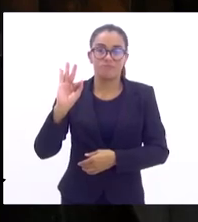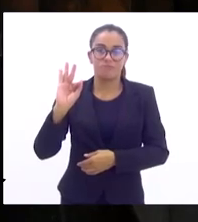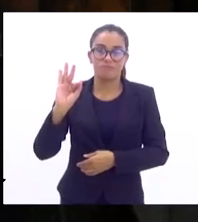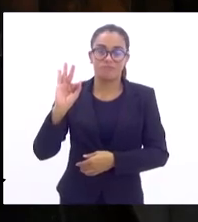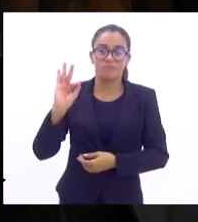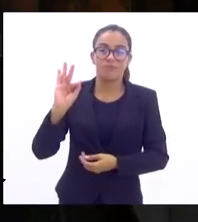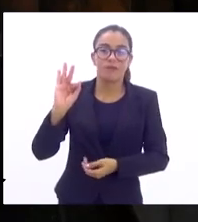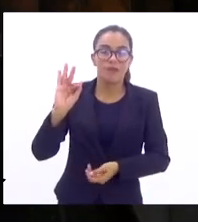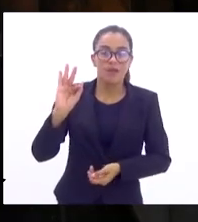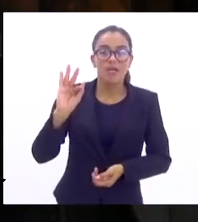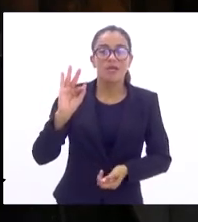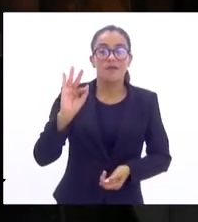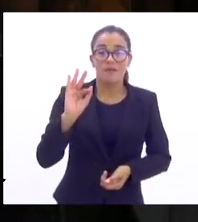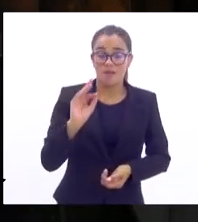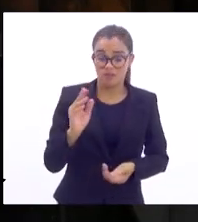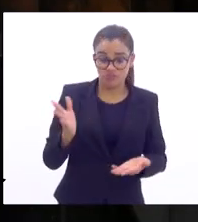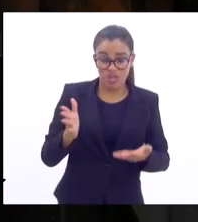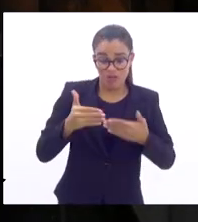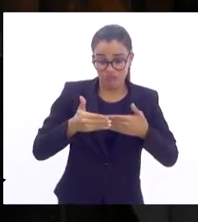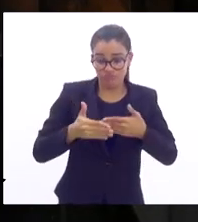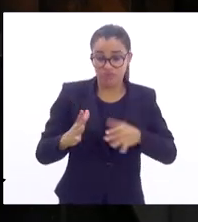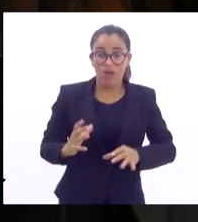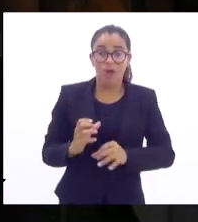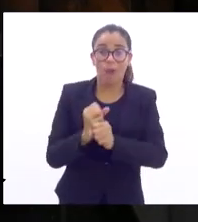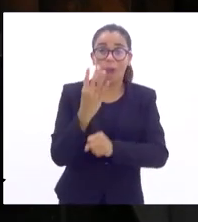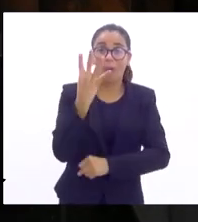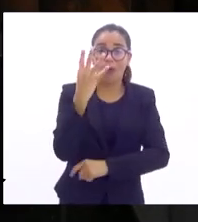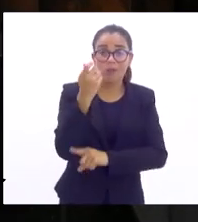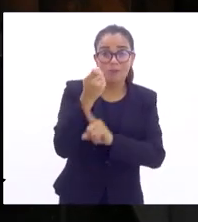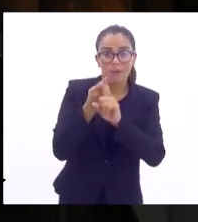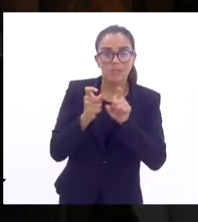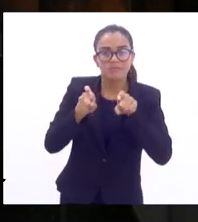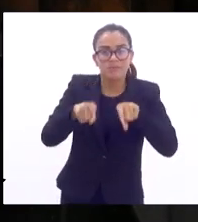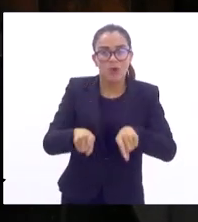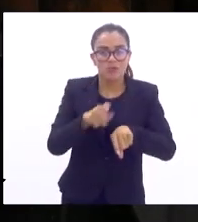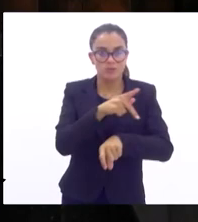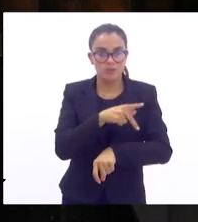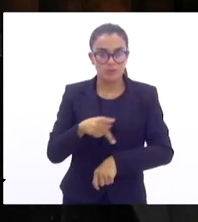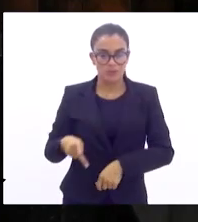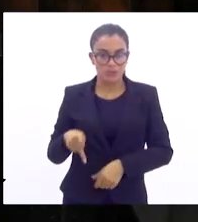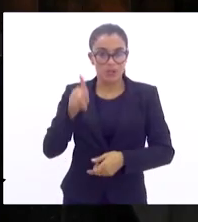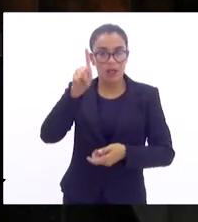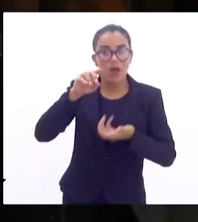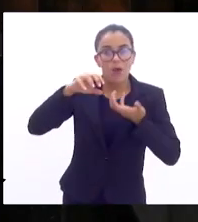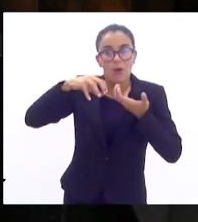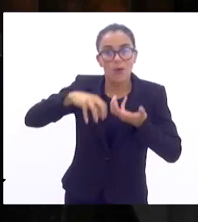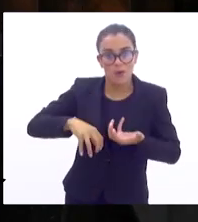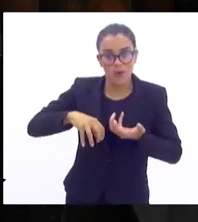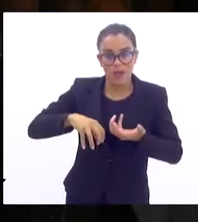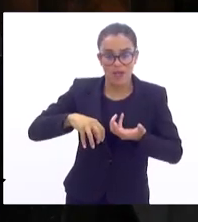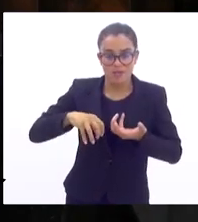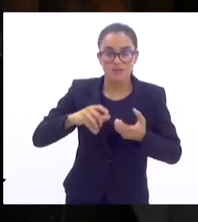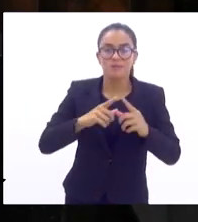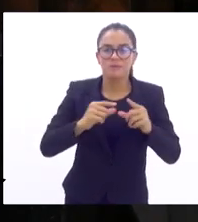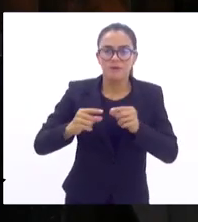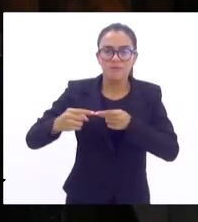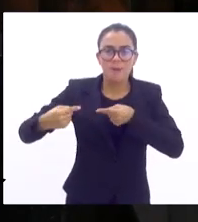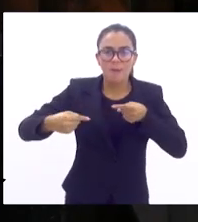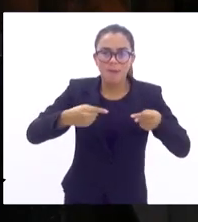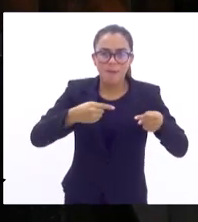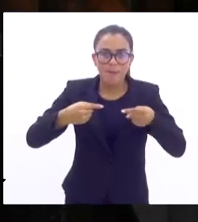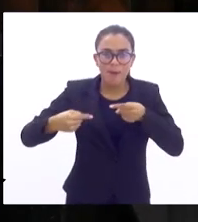e vai fazer agora quatro meses onde o Congresso Nacional vai discutir